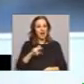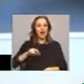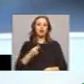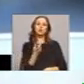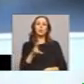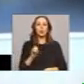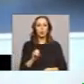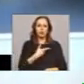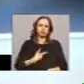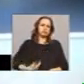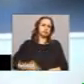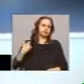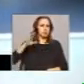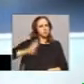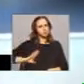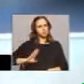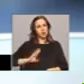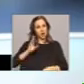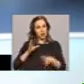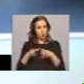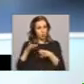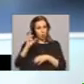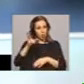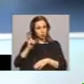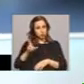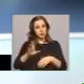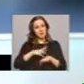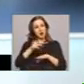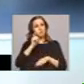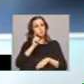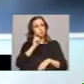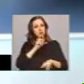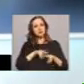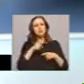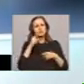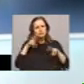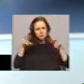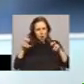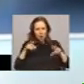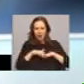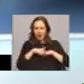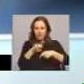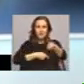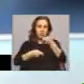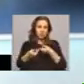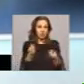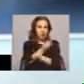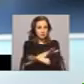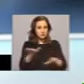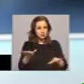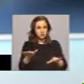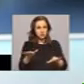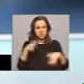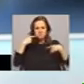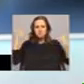velho combatente nas frentes da Rússia, que se fez guarda civil, descobre uma gigantesca rede de tráfico de crianças e revela o